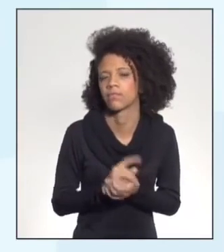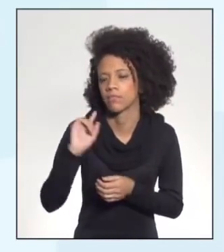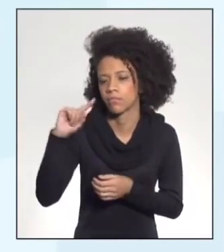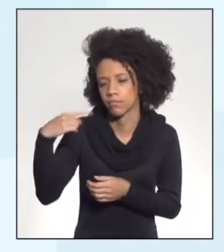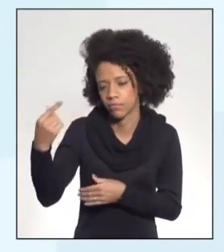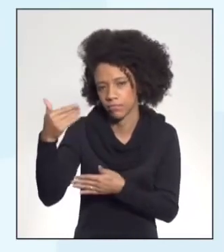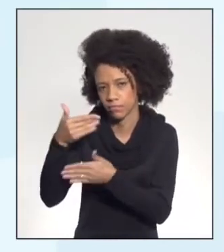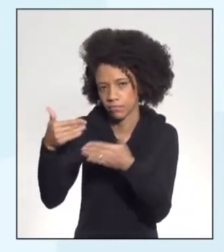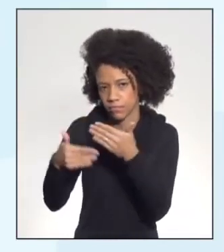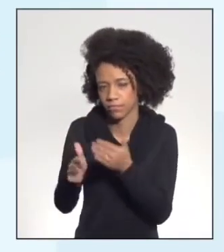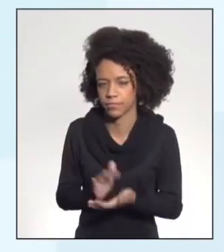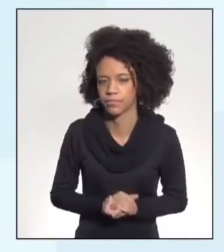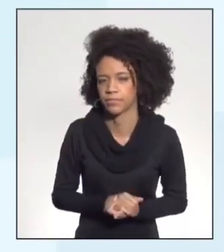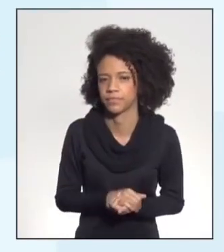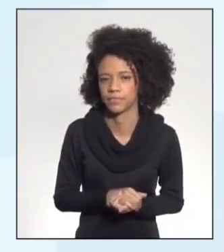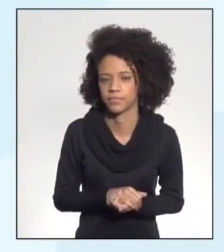frente.